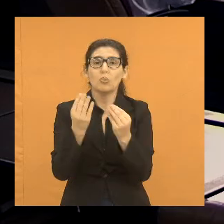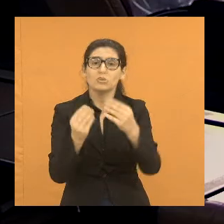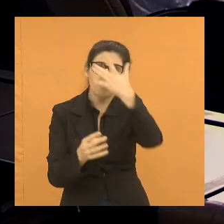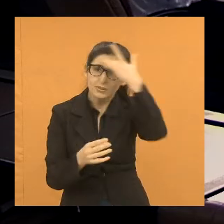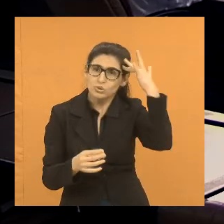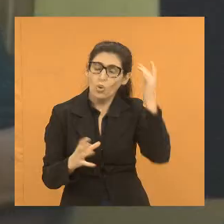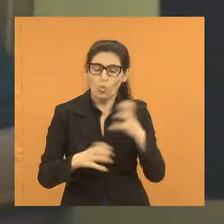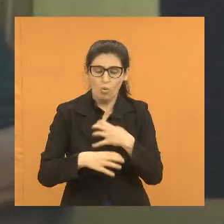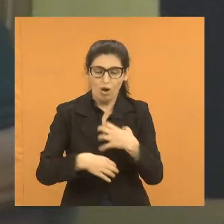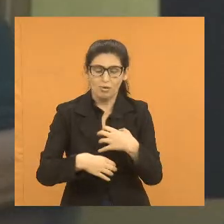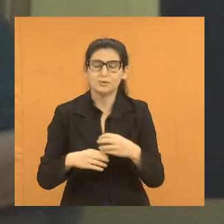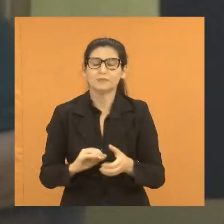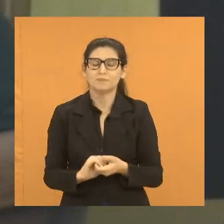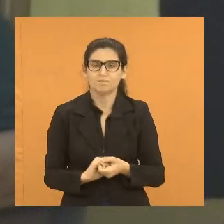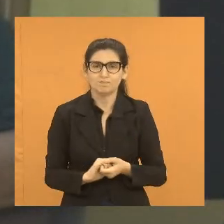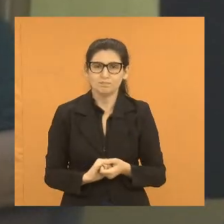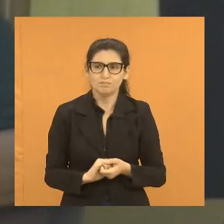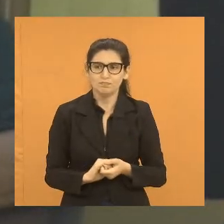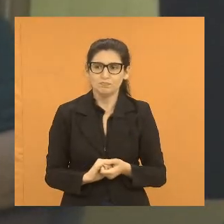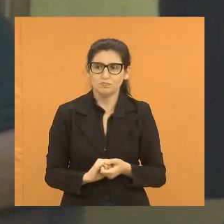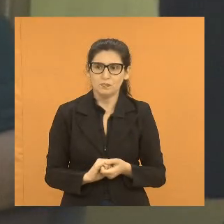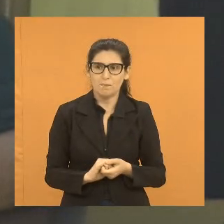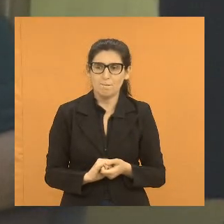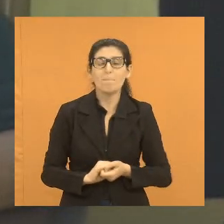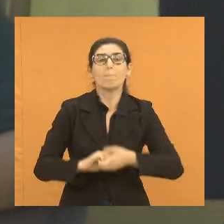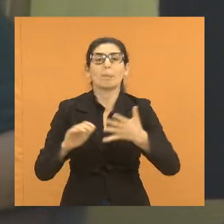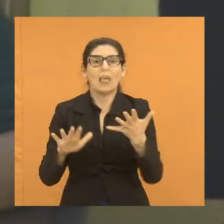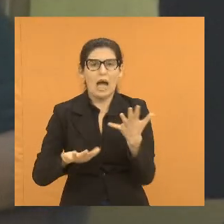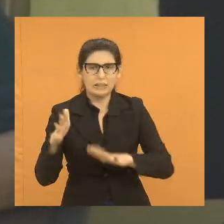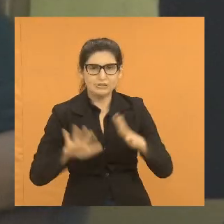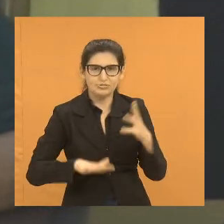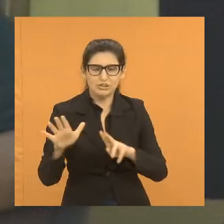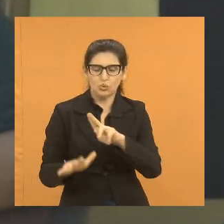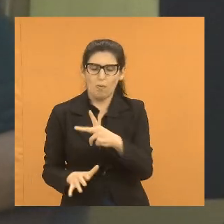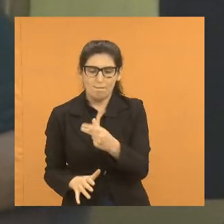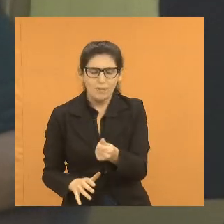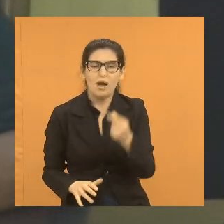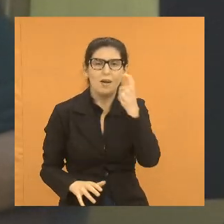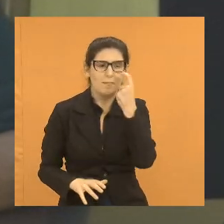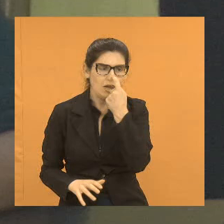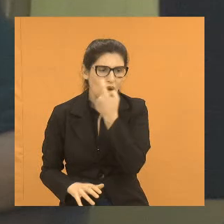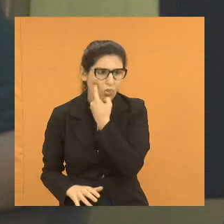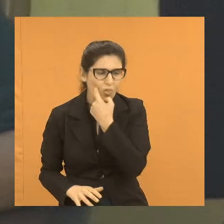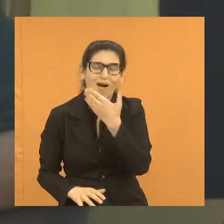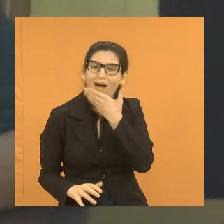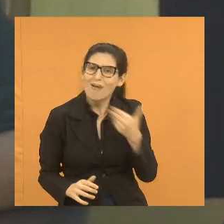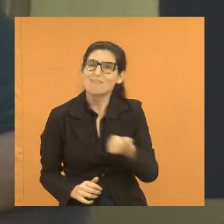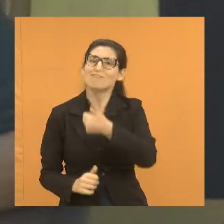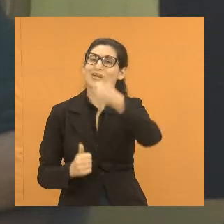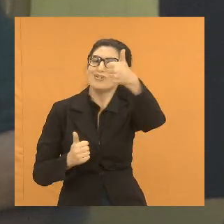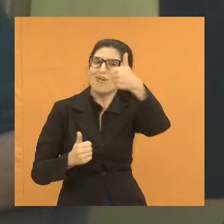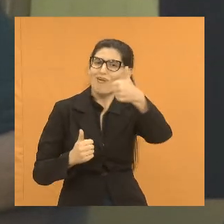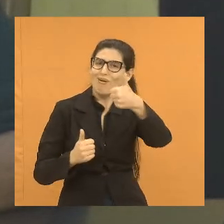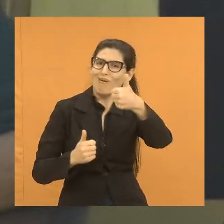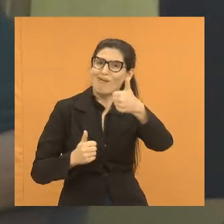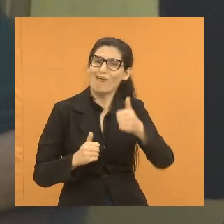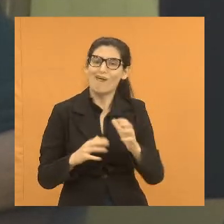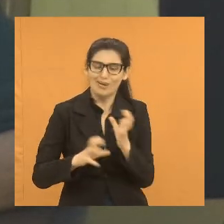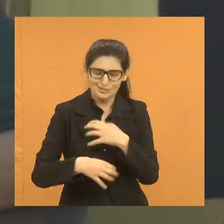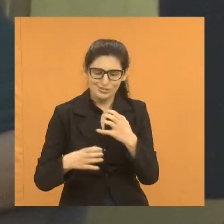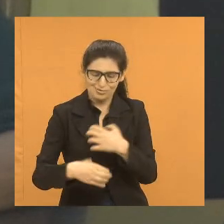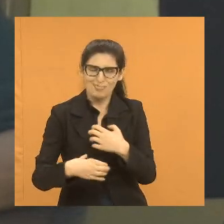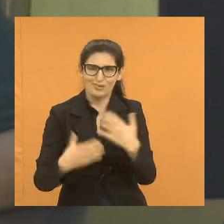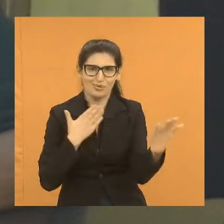Inclusive, a gente escuta muito, né, vereador Valmir, que, às vezes, o UPA do Meia Lua atende melhor do que o UPA Central. Então, a gente